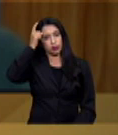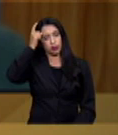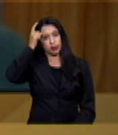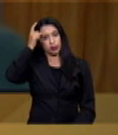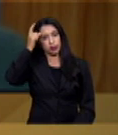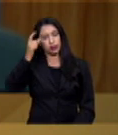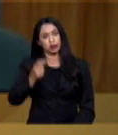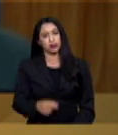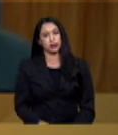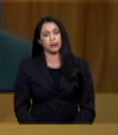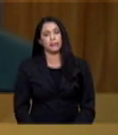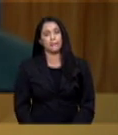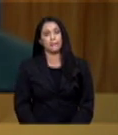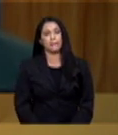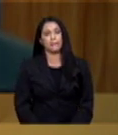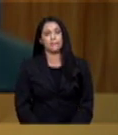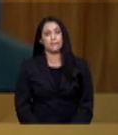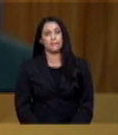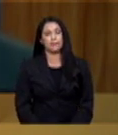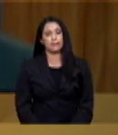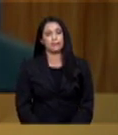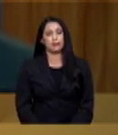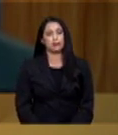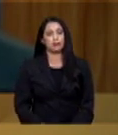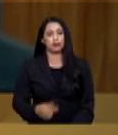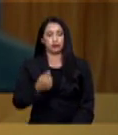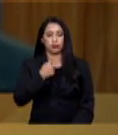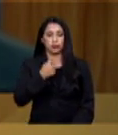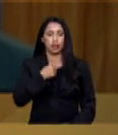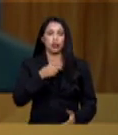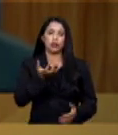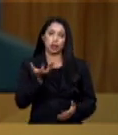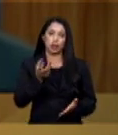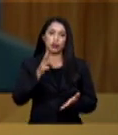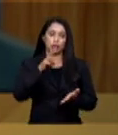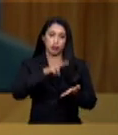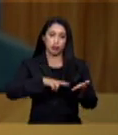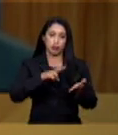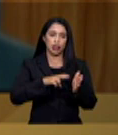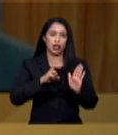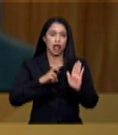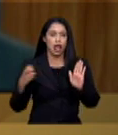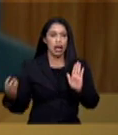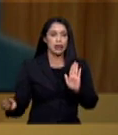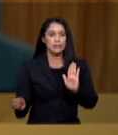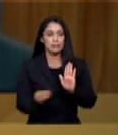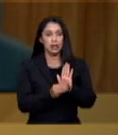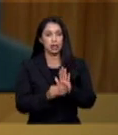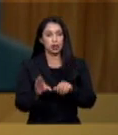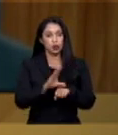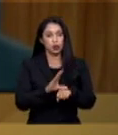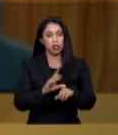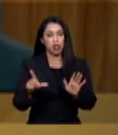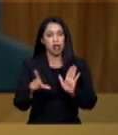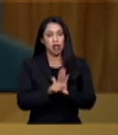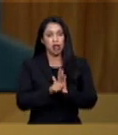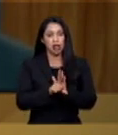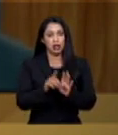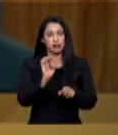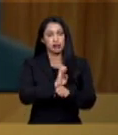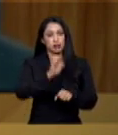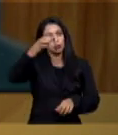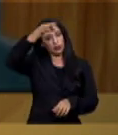Lewandowski, onde, e eu me permito a leitura da ementa constitucional, lei estadual capixaba,